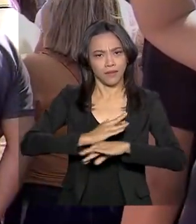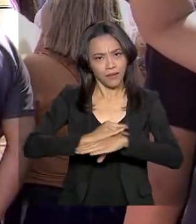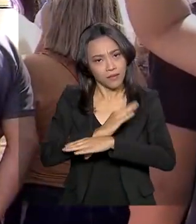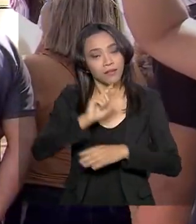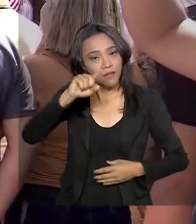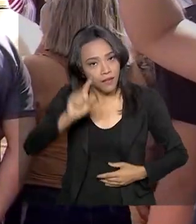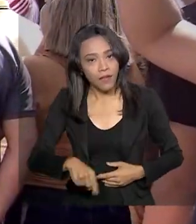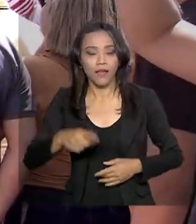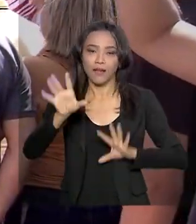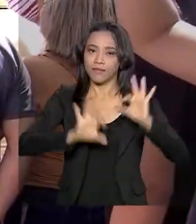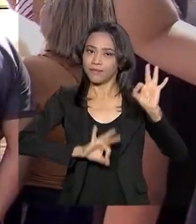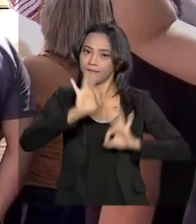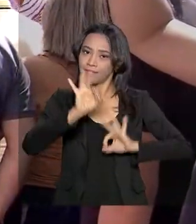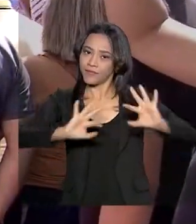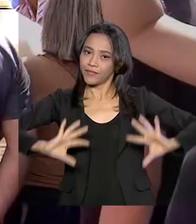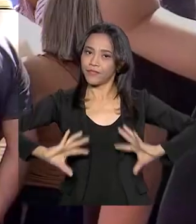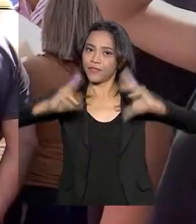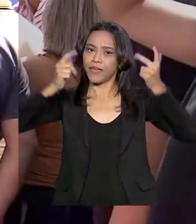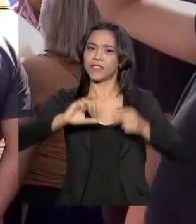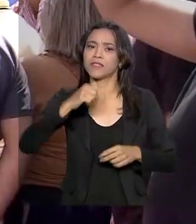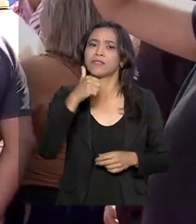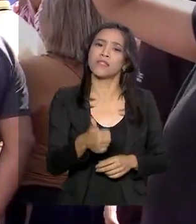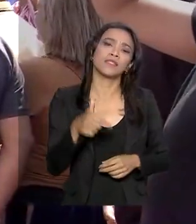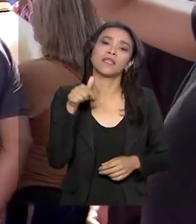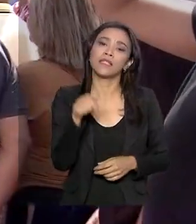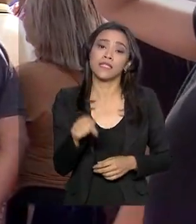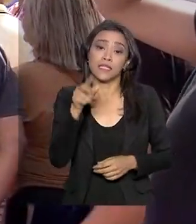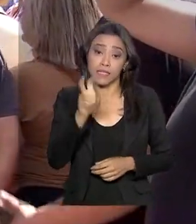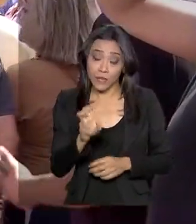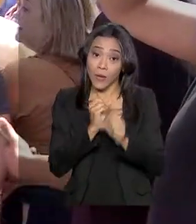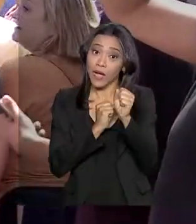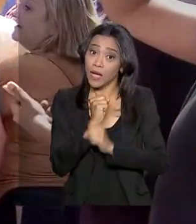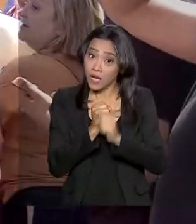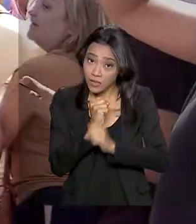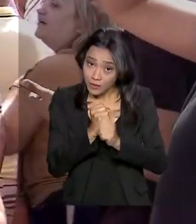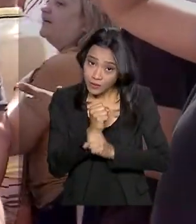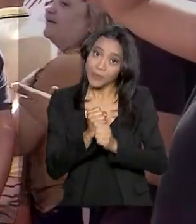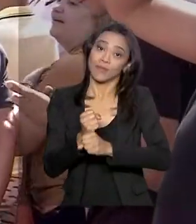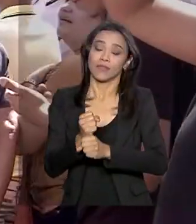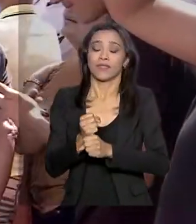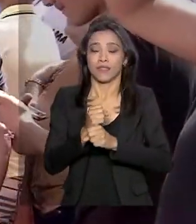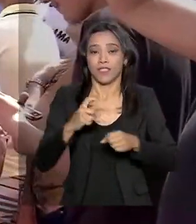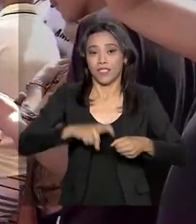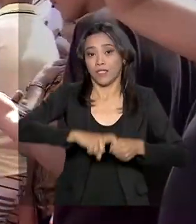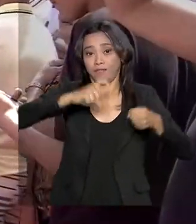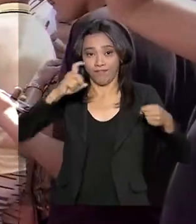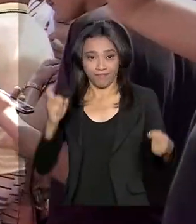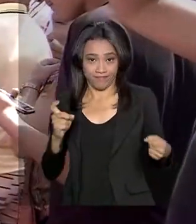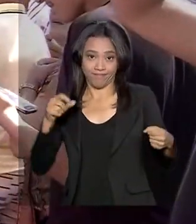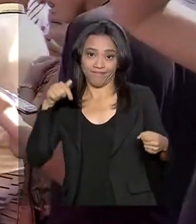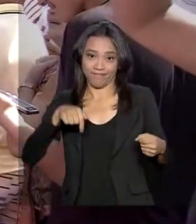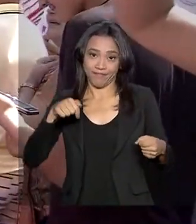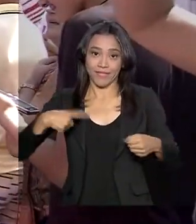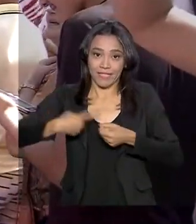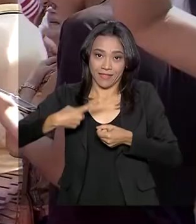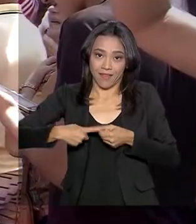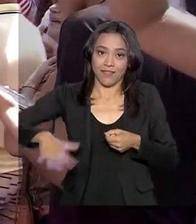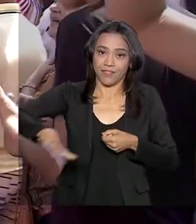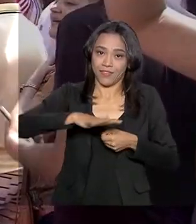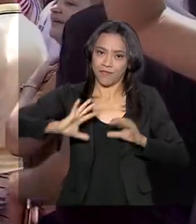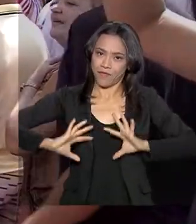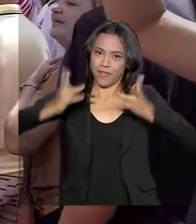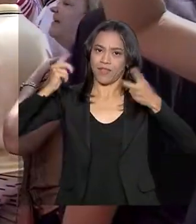das comemorações de 175 anos de emancipação do município. E daqui do aeroporto, o presidente segue para